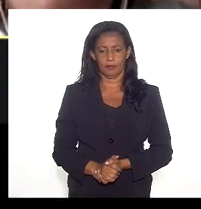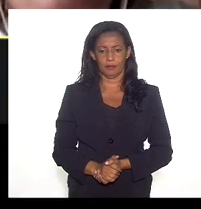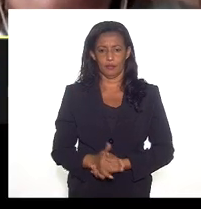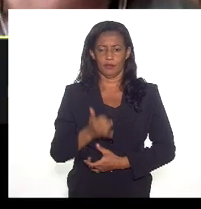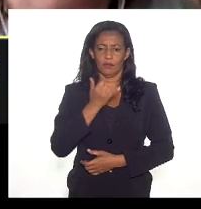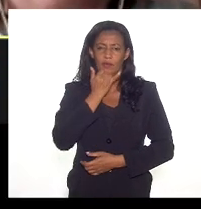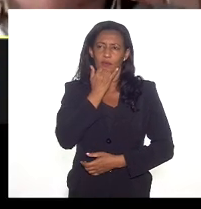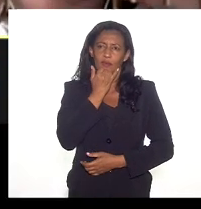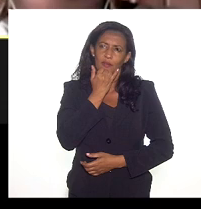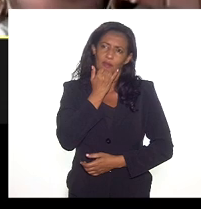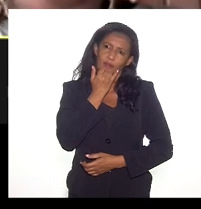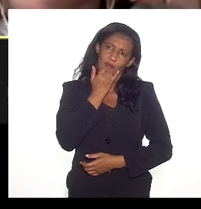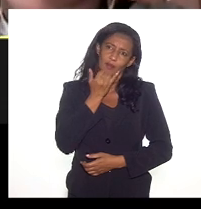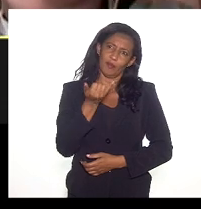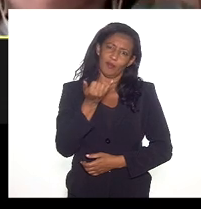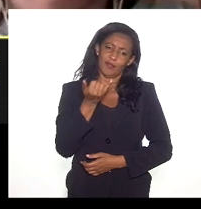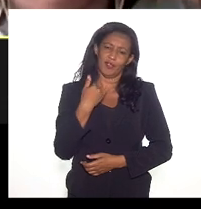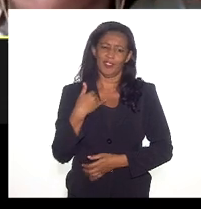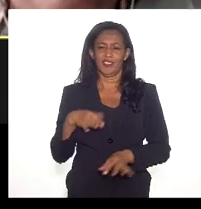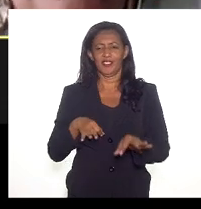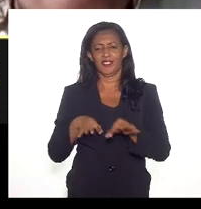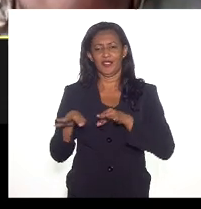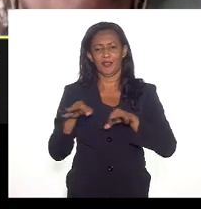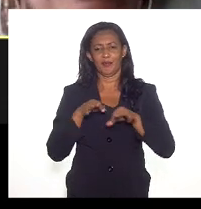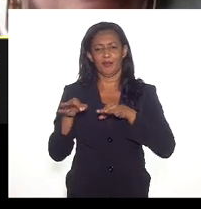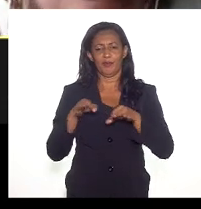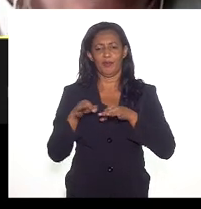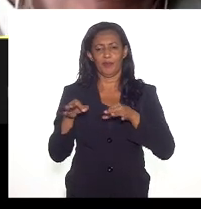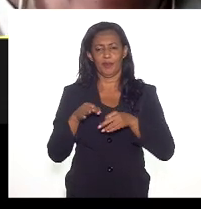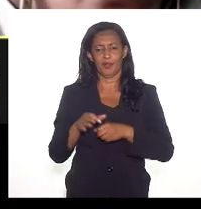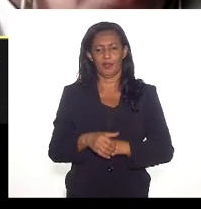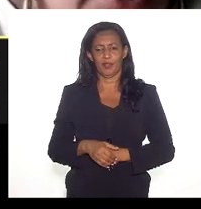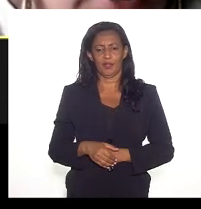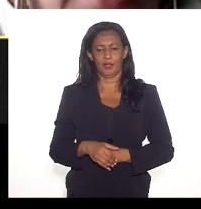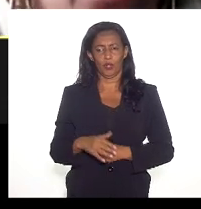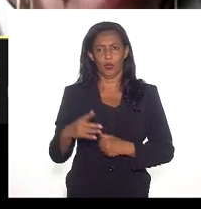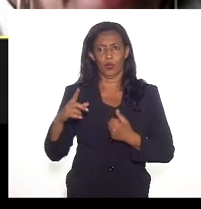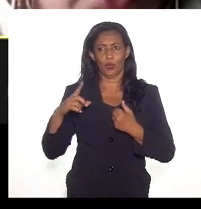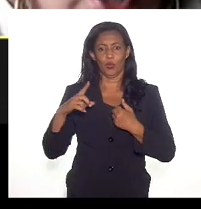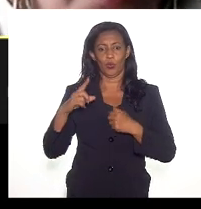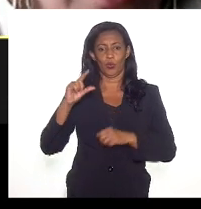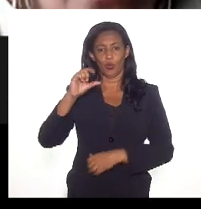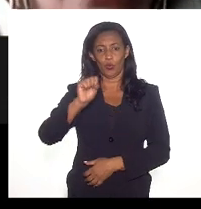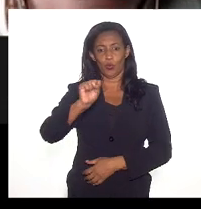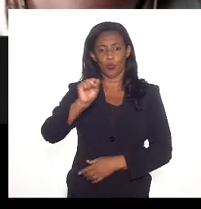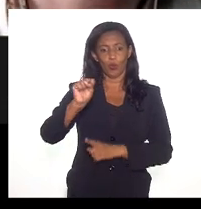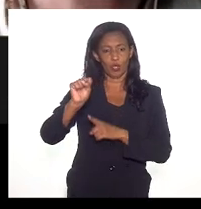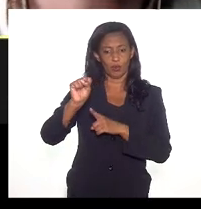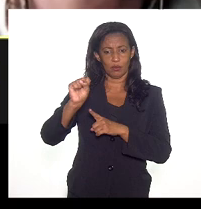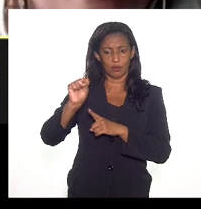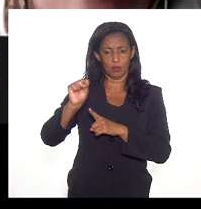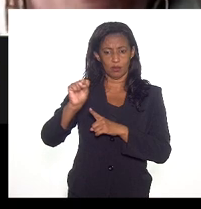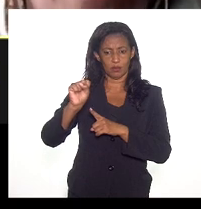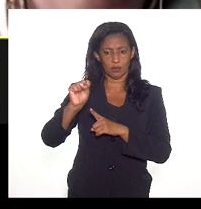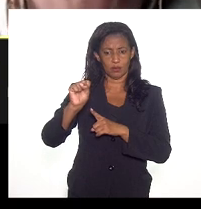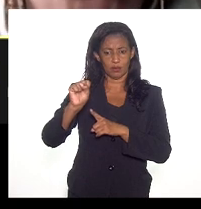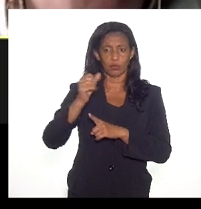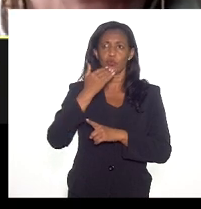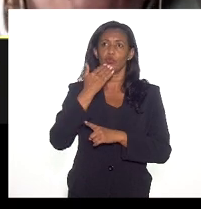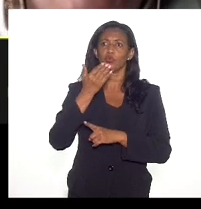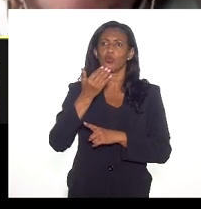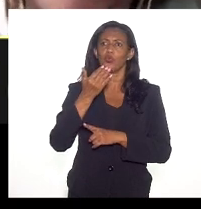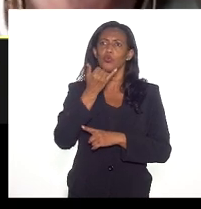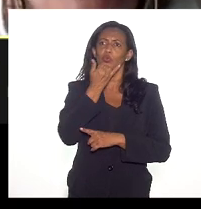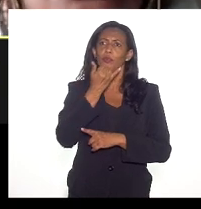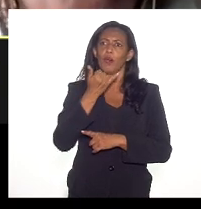Perdão, deputado, achei que a gente estava no projeto de lei, no item 8. É o 8. 9 da pauta, desculpa,